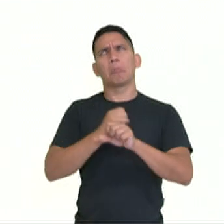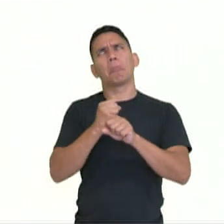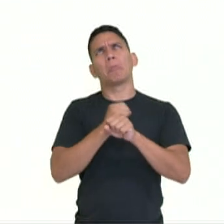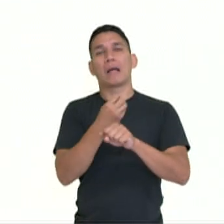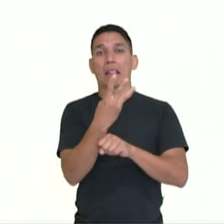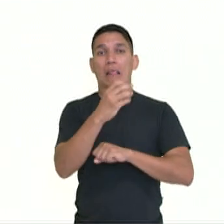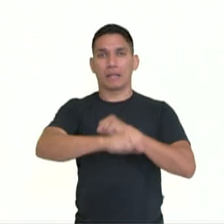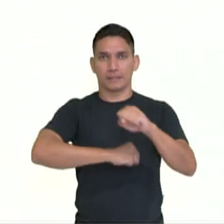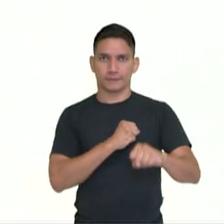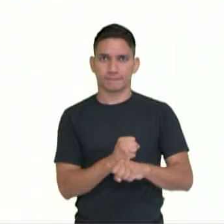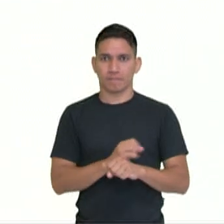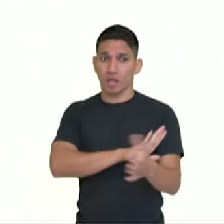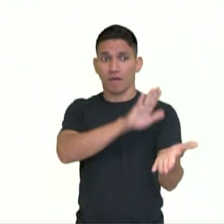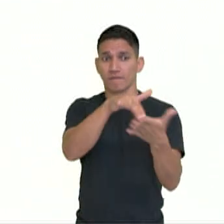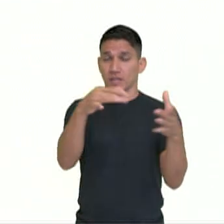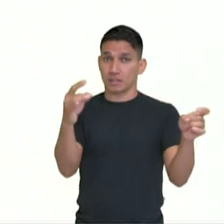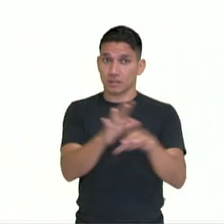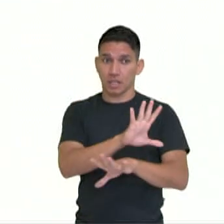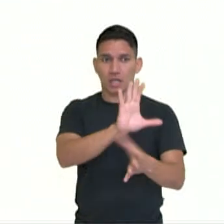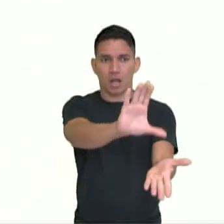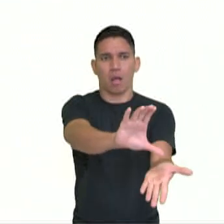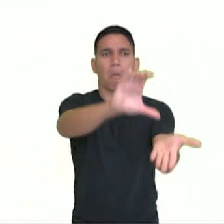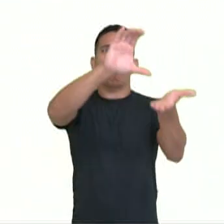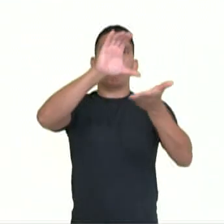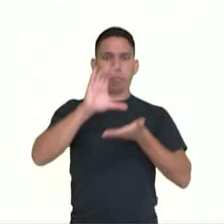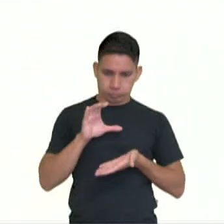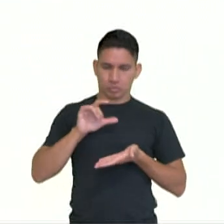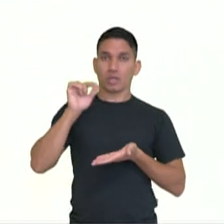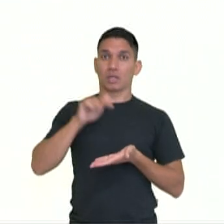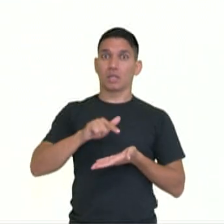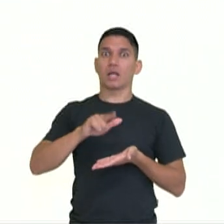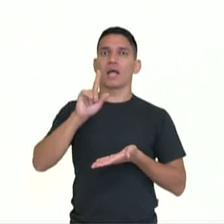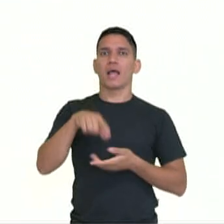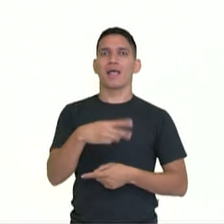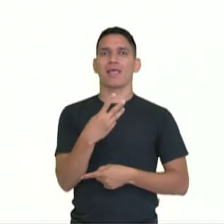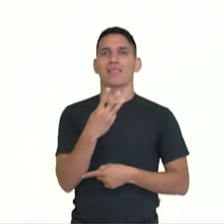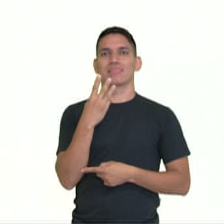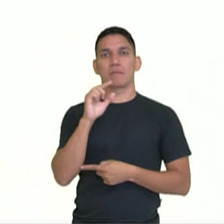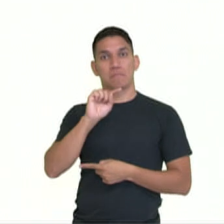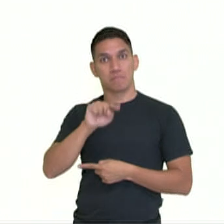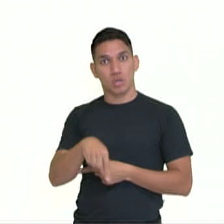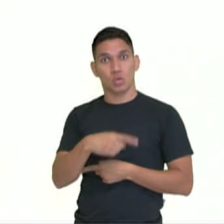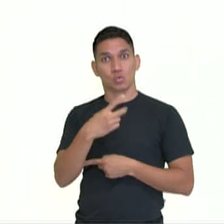final desse tempo, o investimento foi resgatado por um valor de R$